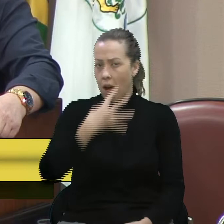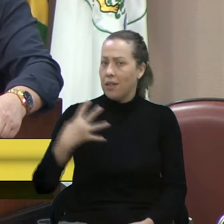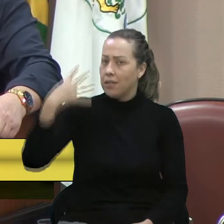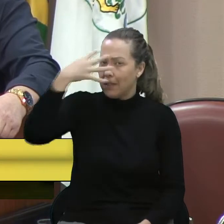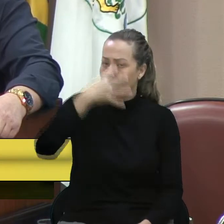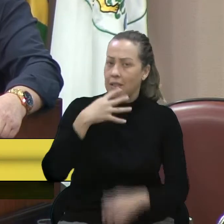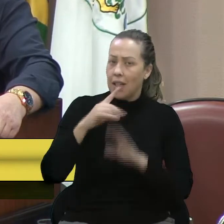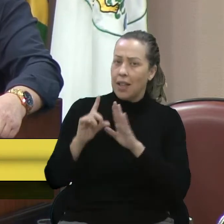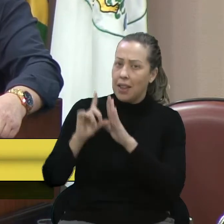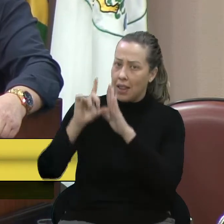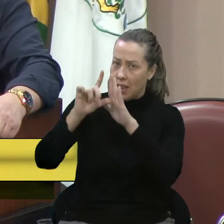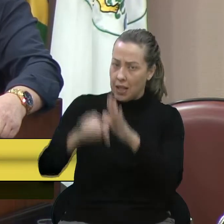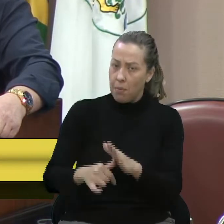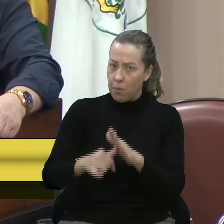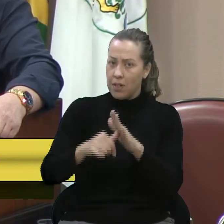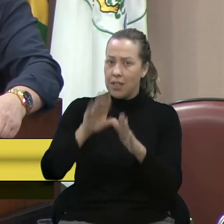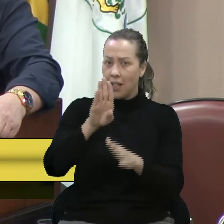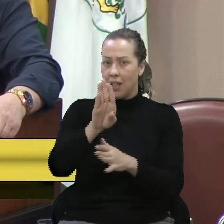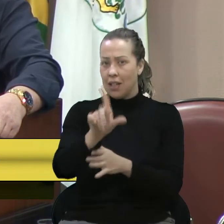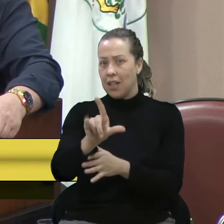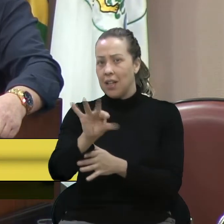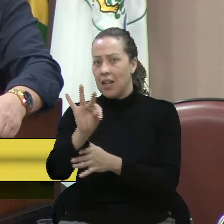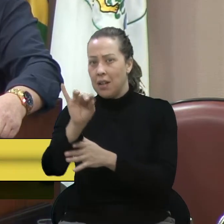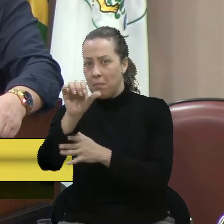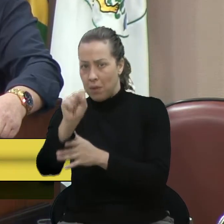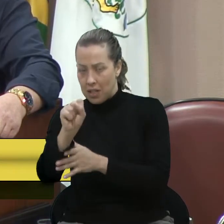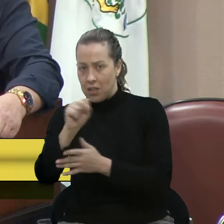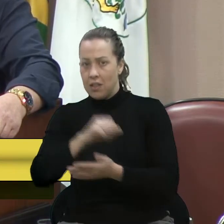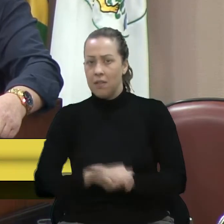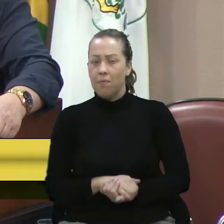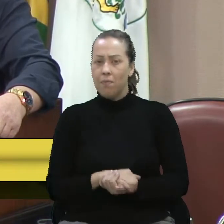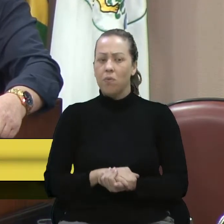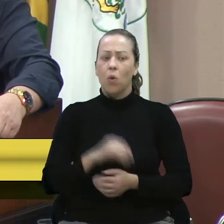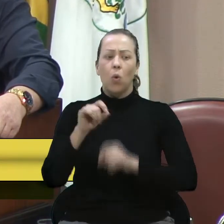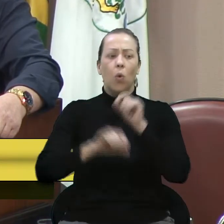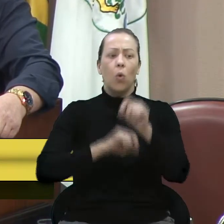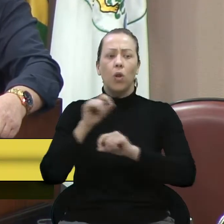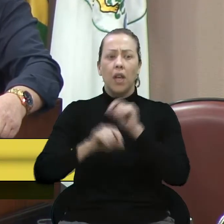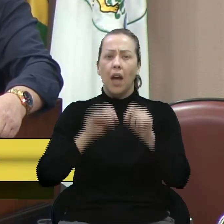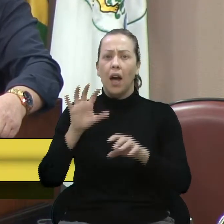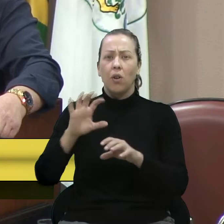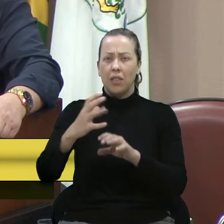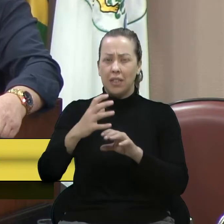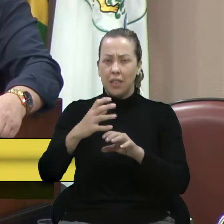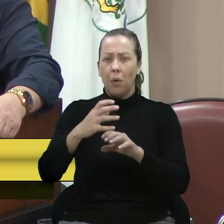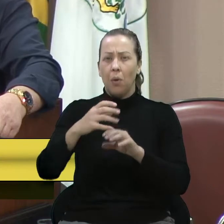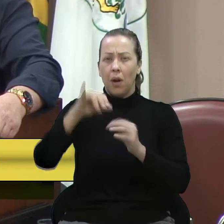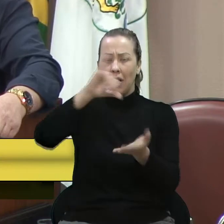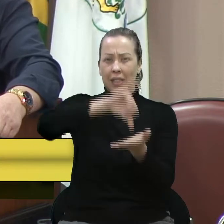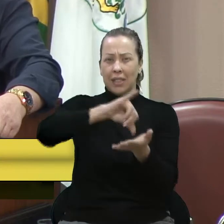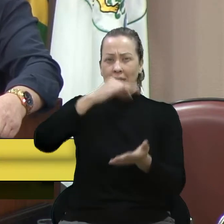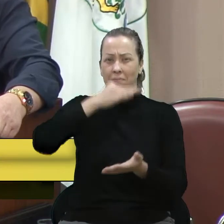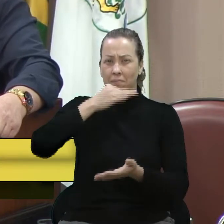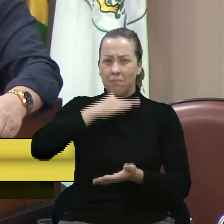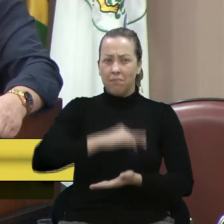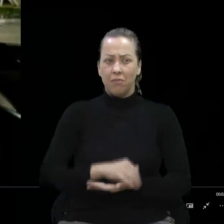menos, após essa blitz, vamos dizer assim, o que acontece na nossa praça de Caxias do Sul?